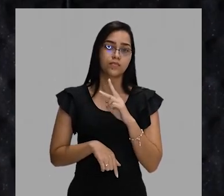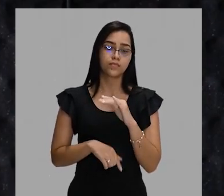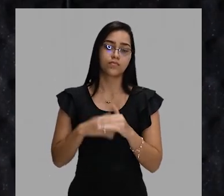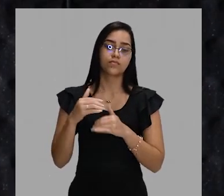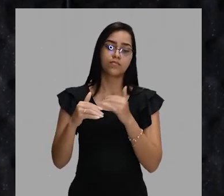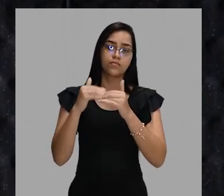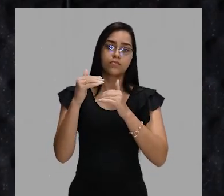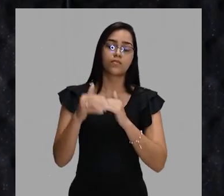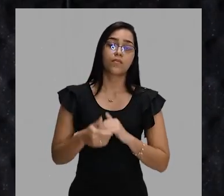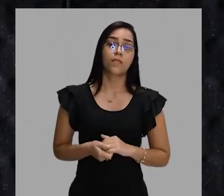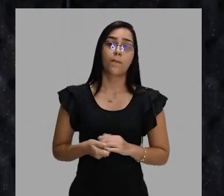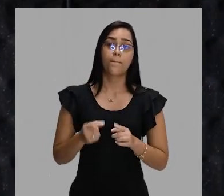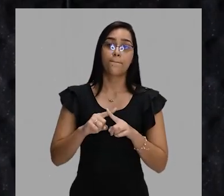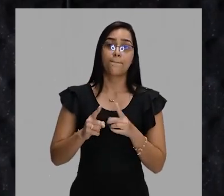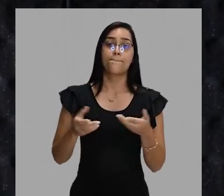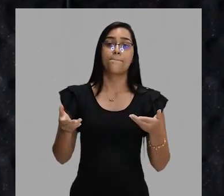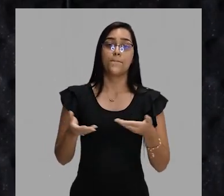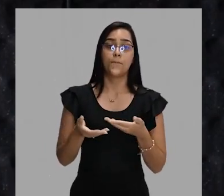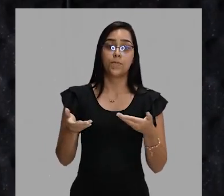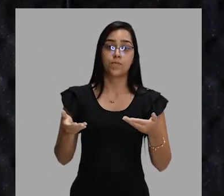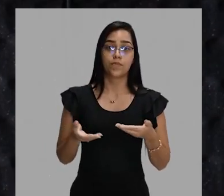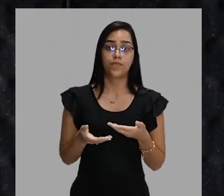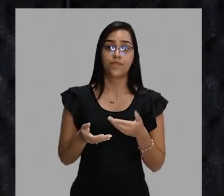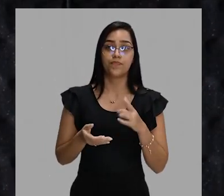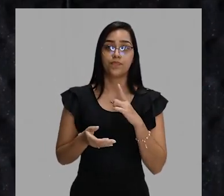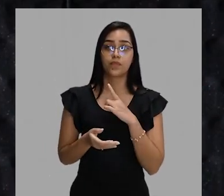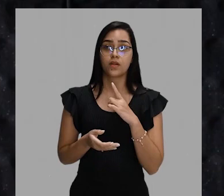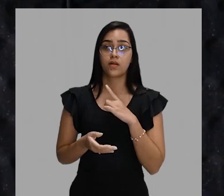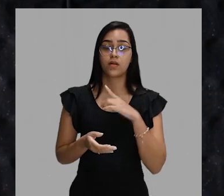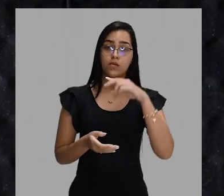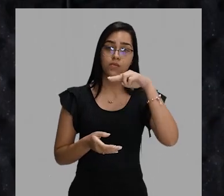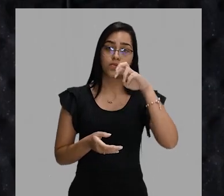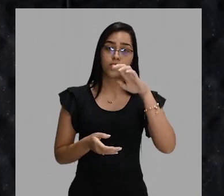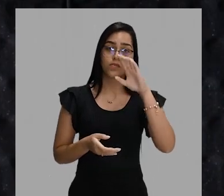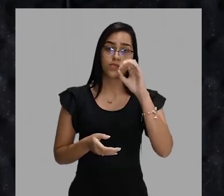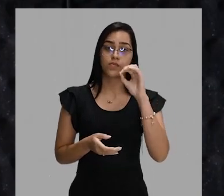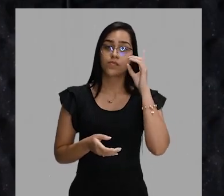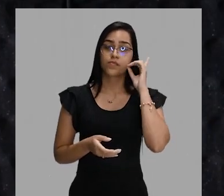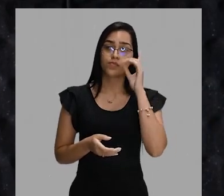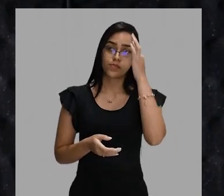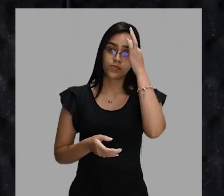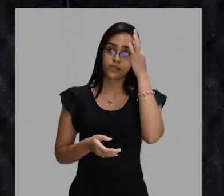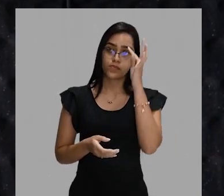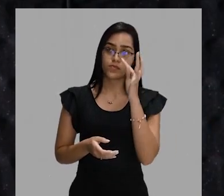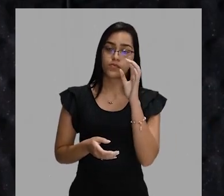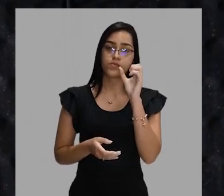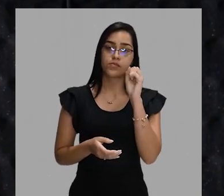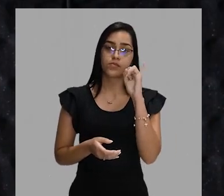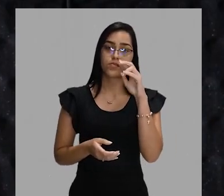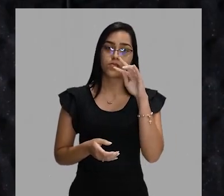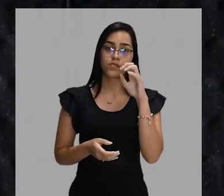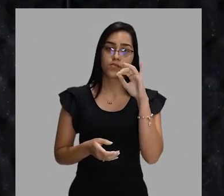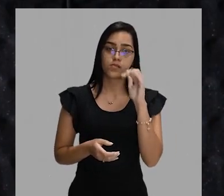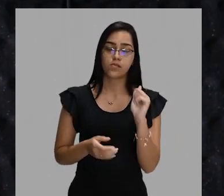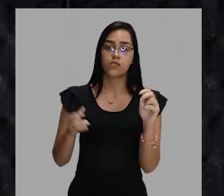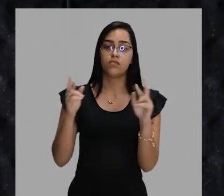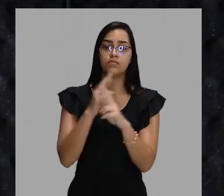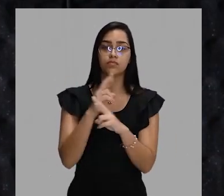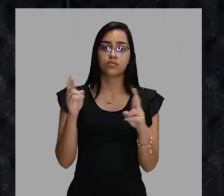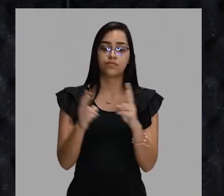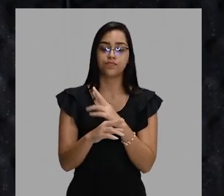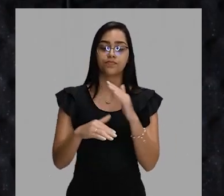sofrendo. Mas hoje em dia, com o neodarwinismo, né, que é a teoria sintética a respeito